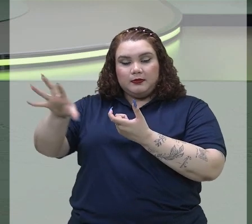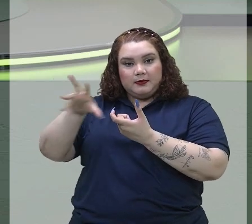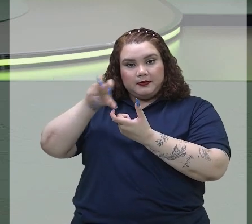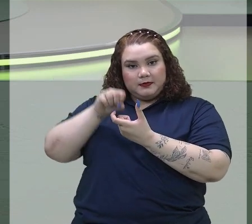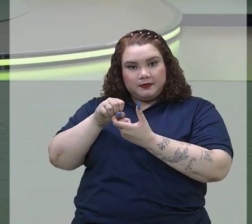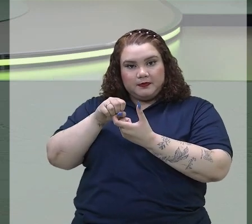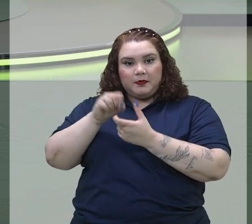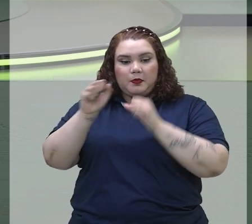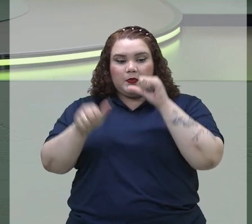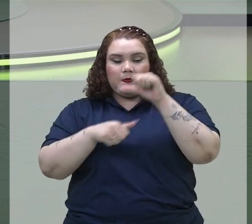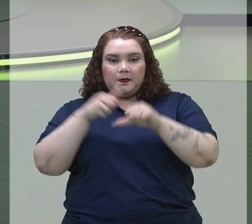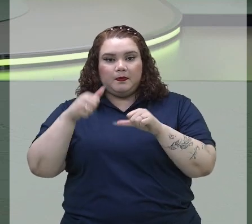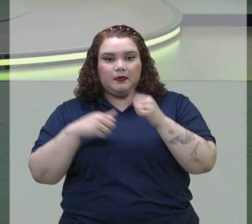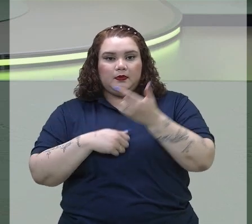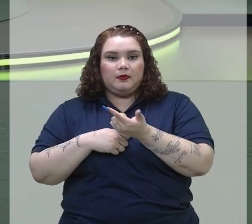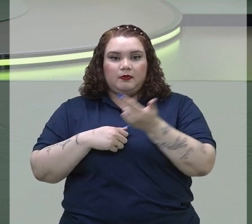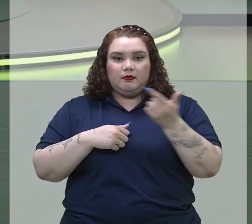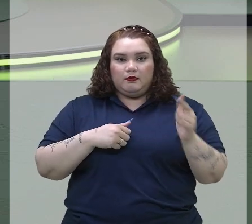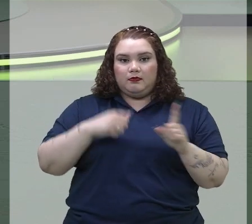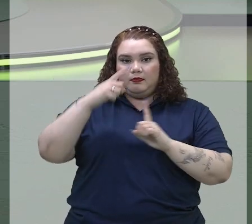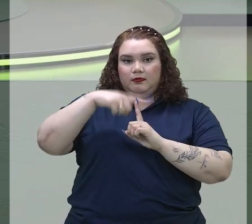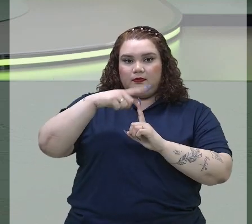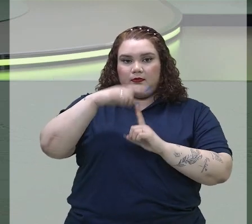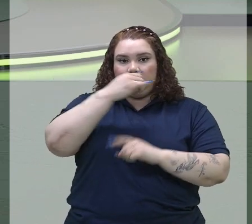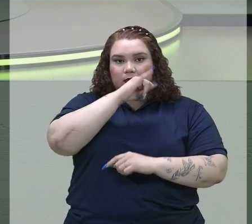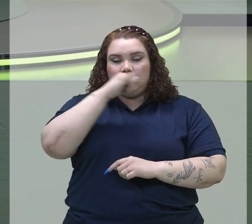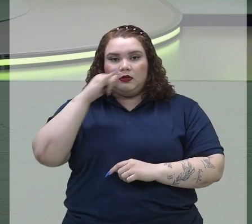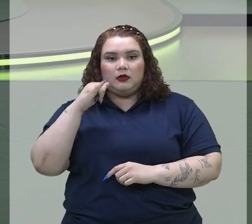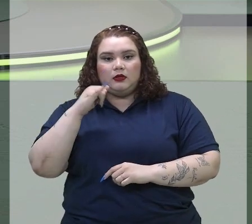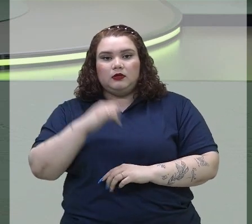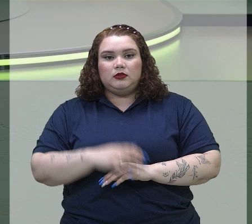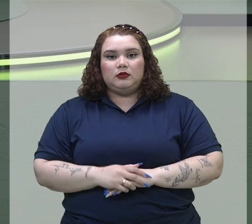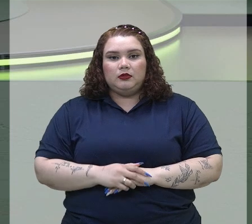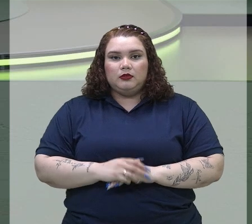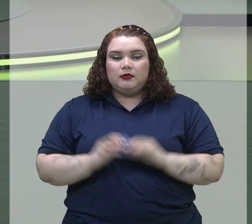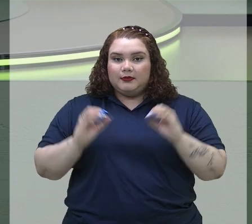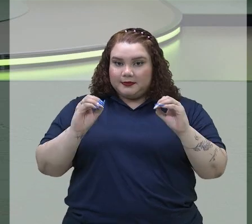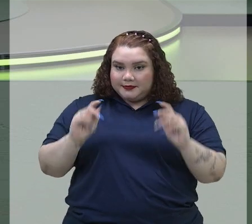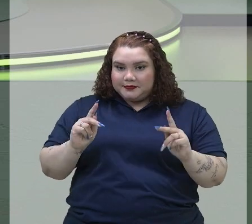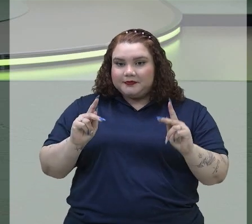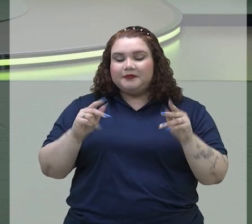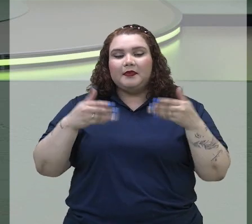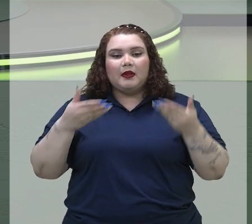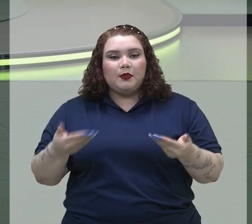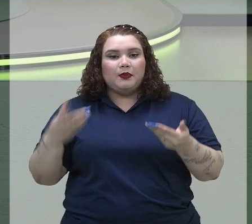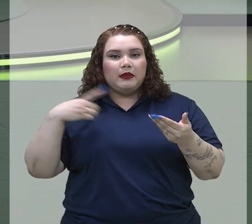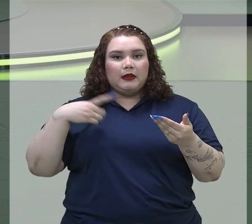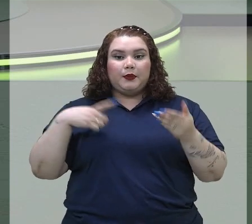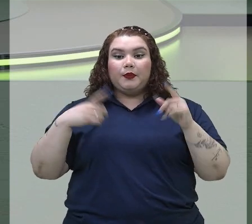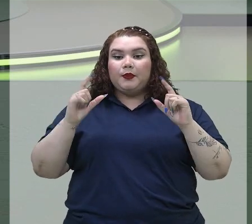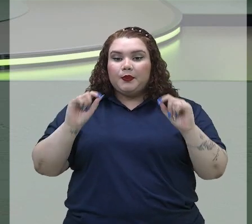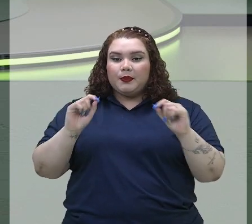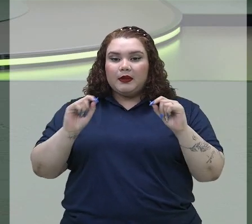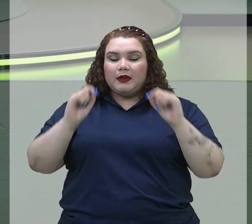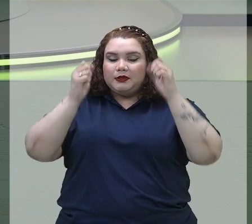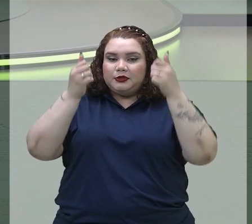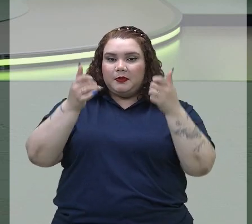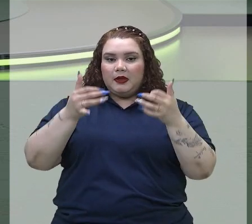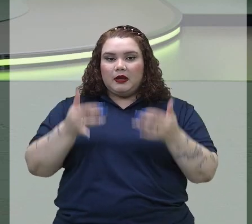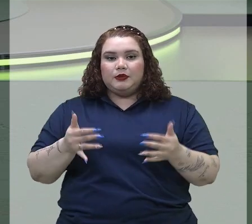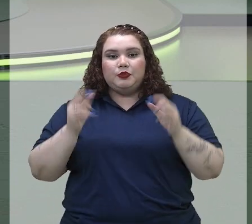transformado em outra modalidade de energia. E com base nisso, nós temos o seguinte, a definição